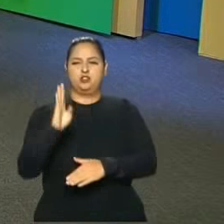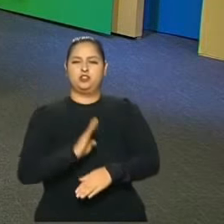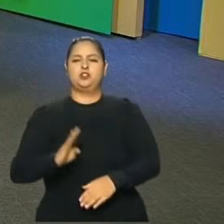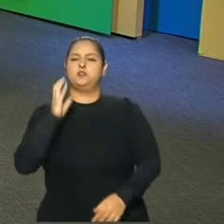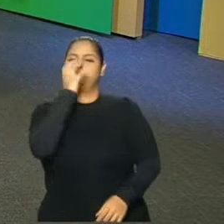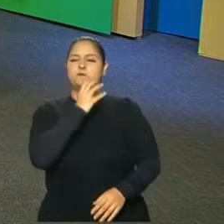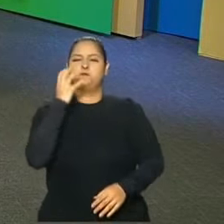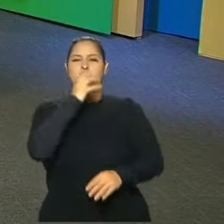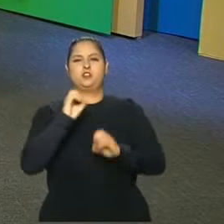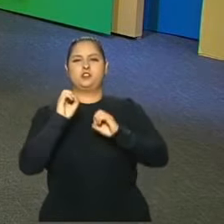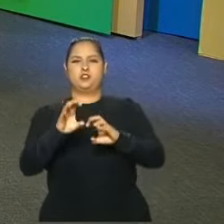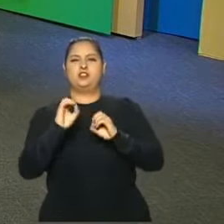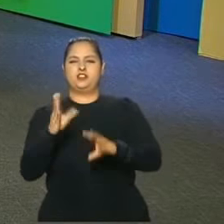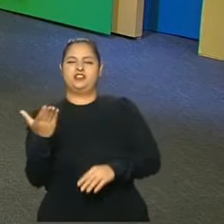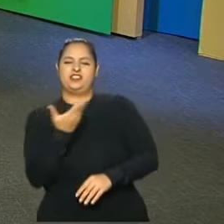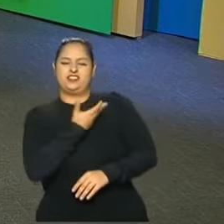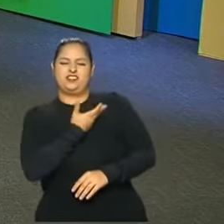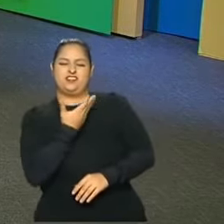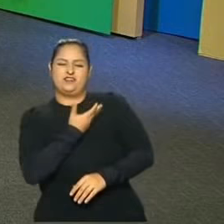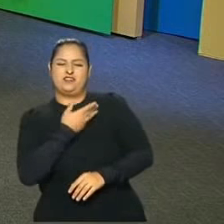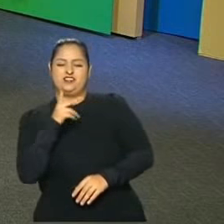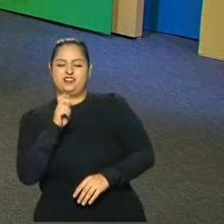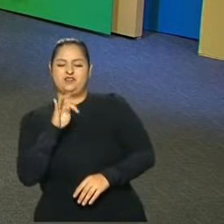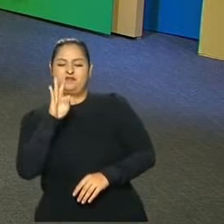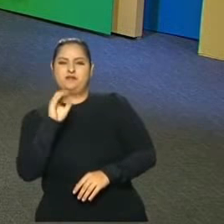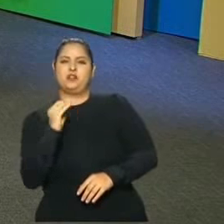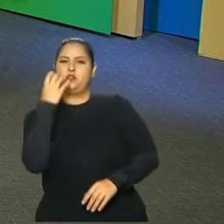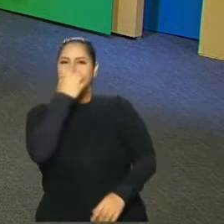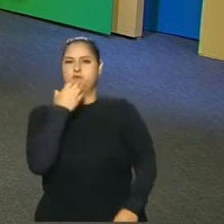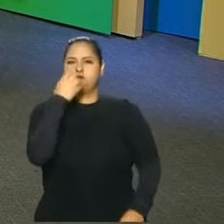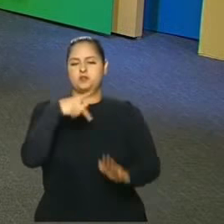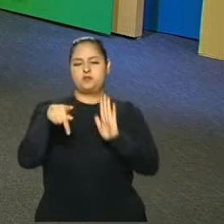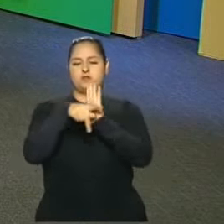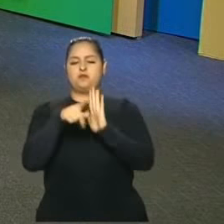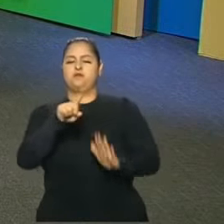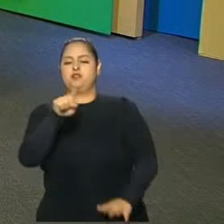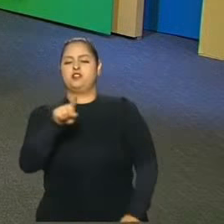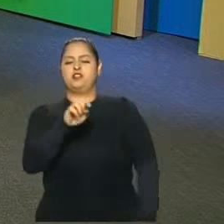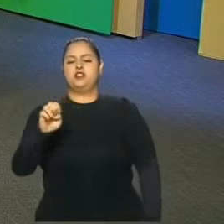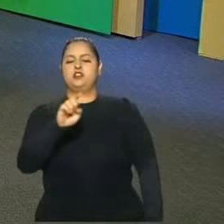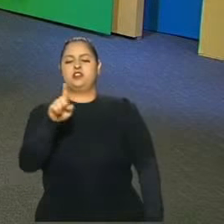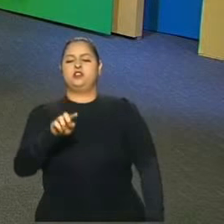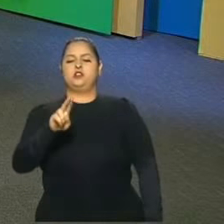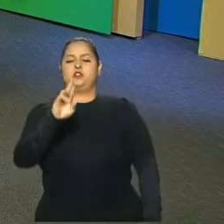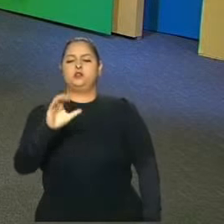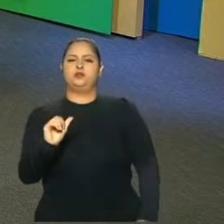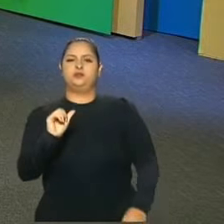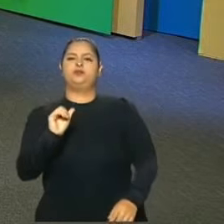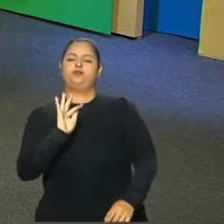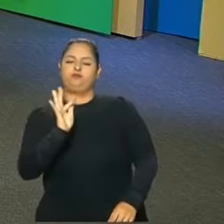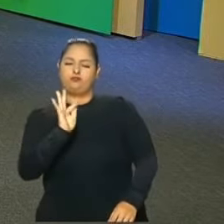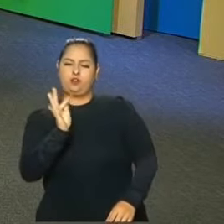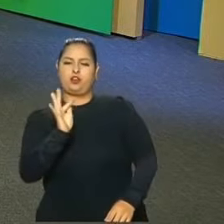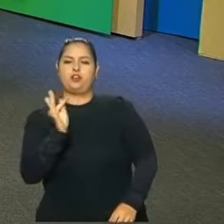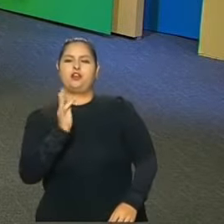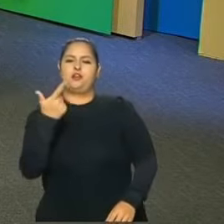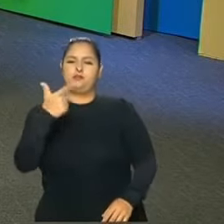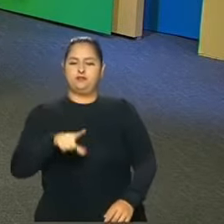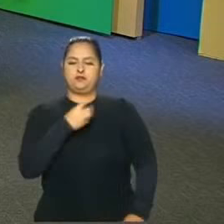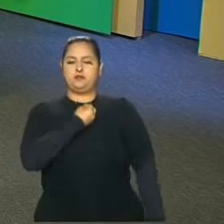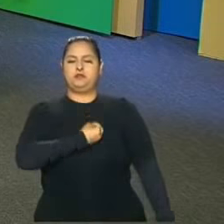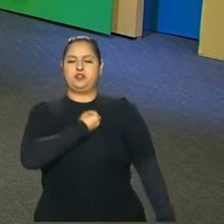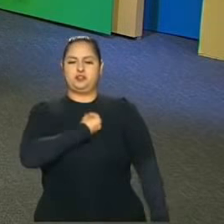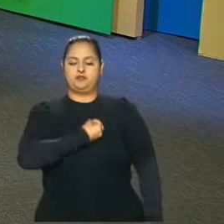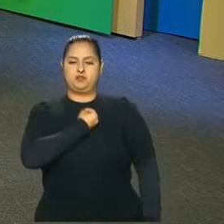com Amigos do Peito, música de Zezuca, e já já mais uma participação deles aqui com a gente.